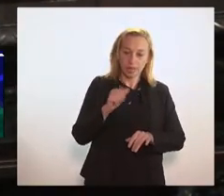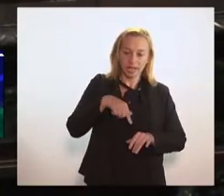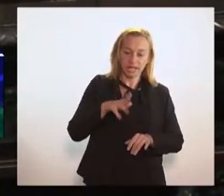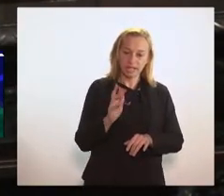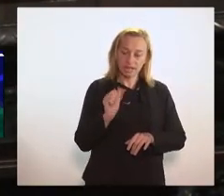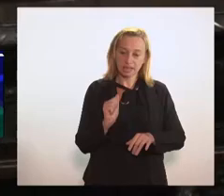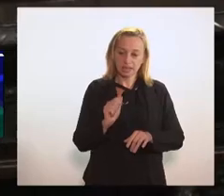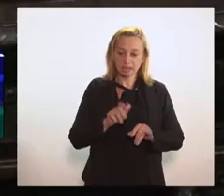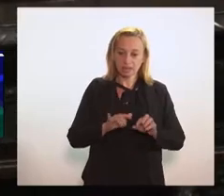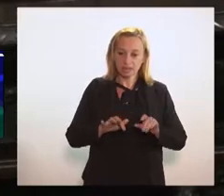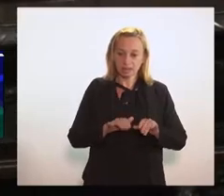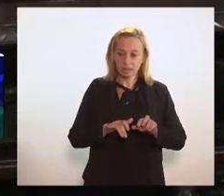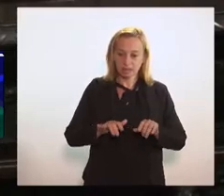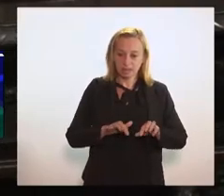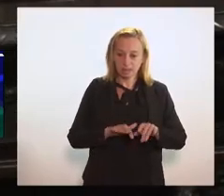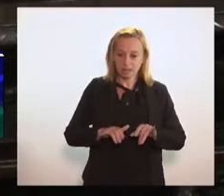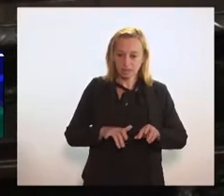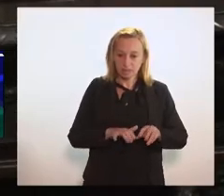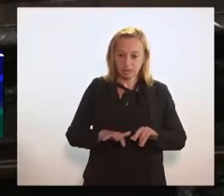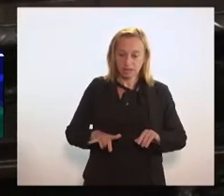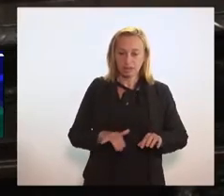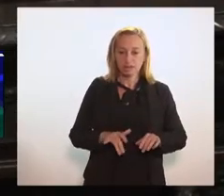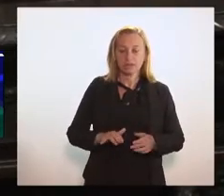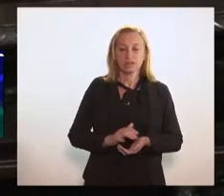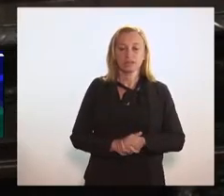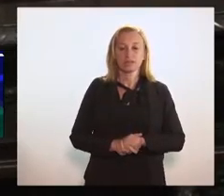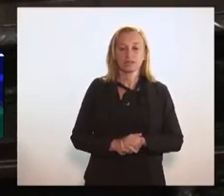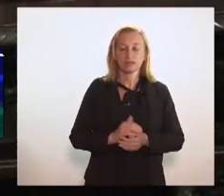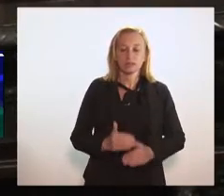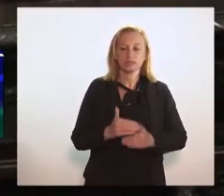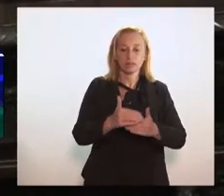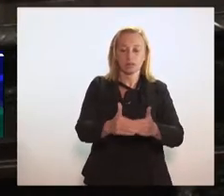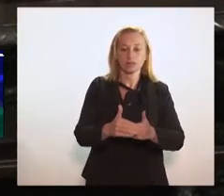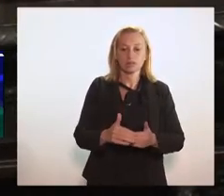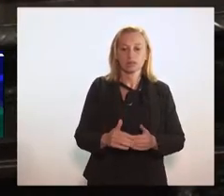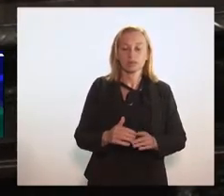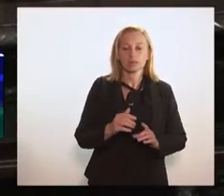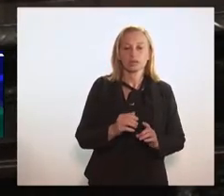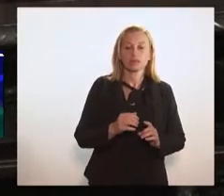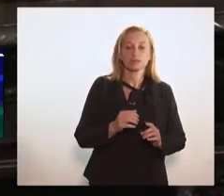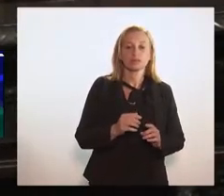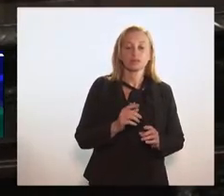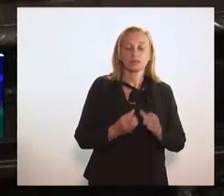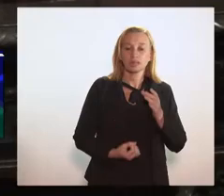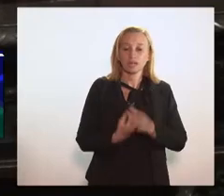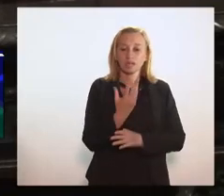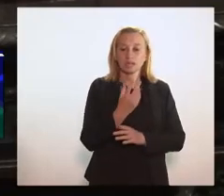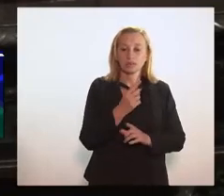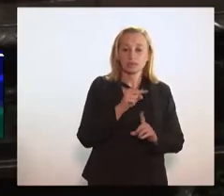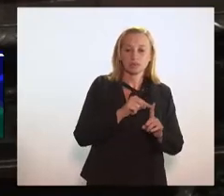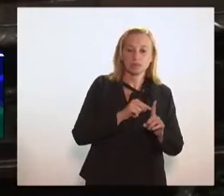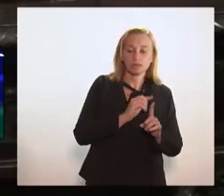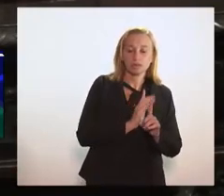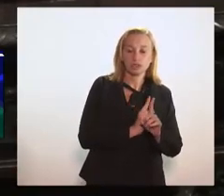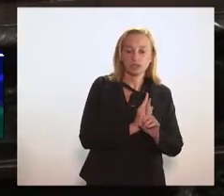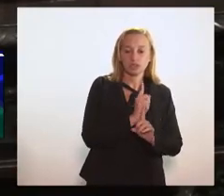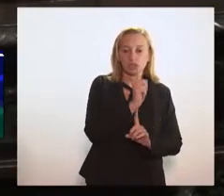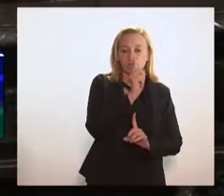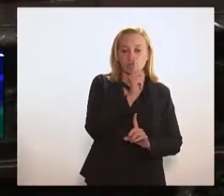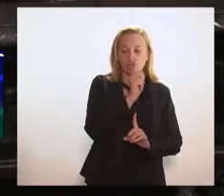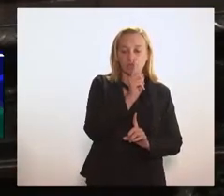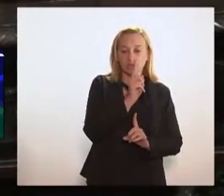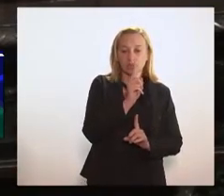avanço importante, inclusive, para a sistematização e produção de estatística da produção das delegacias, que